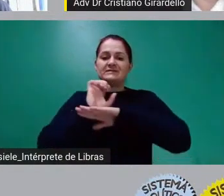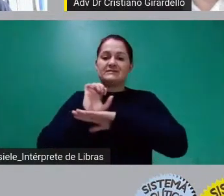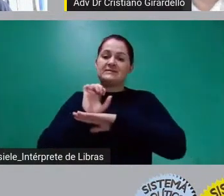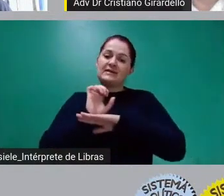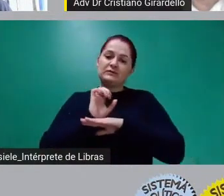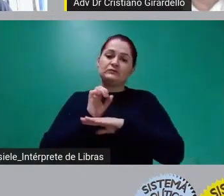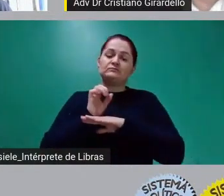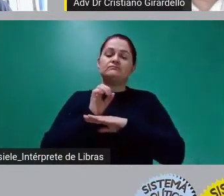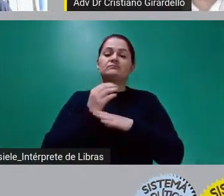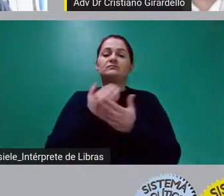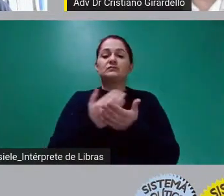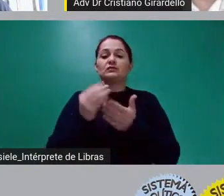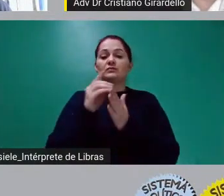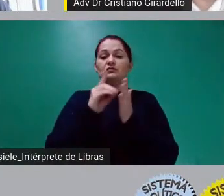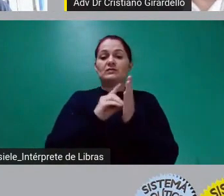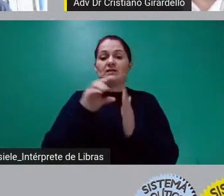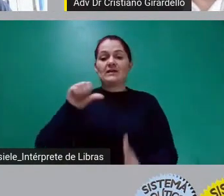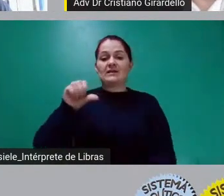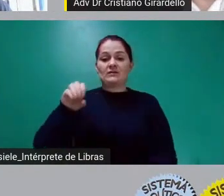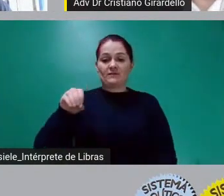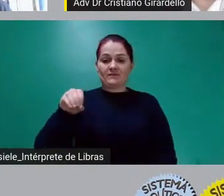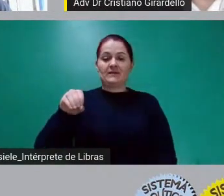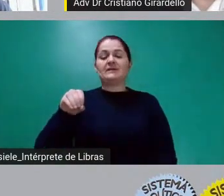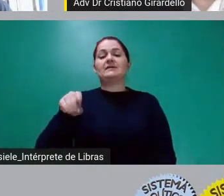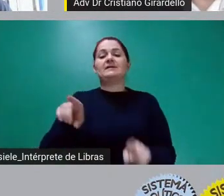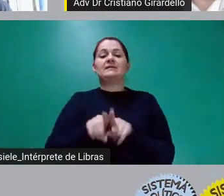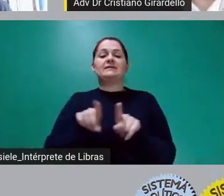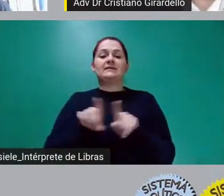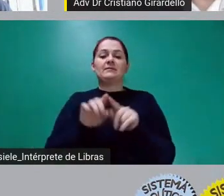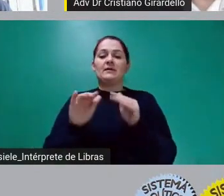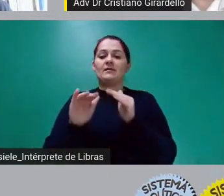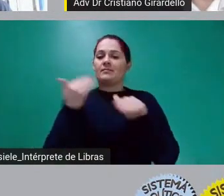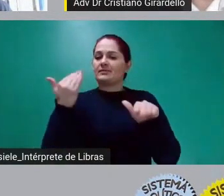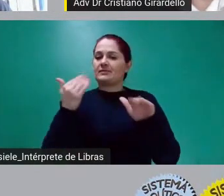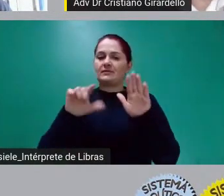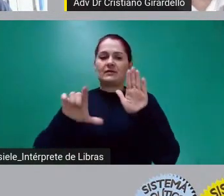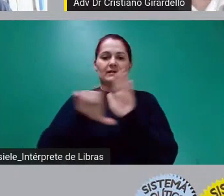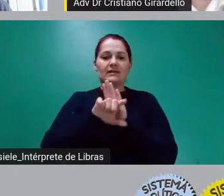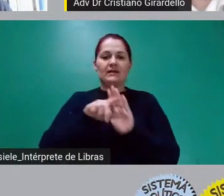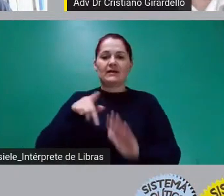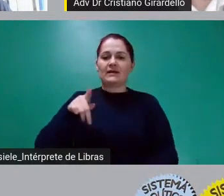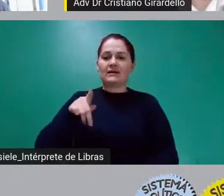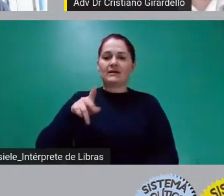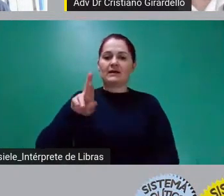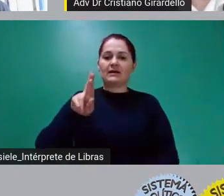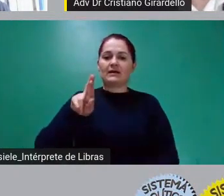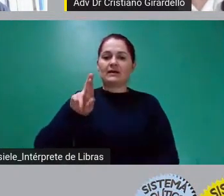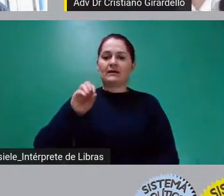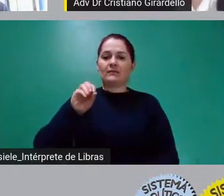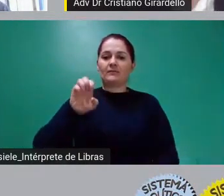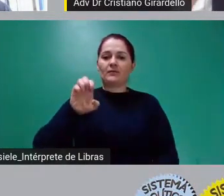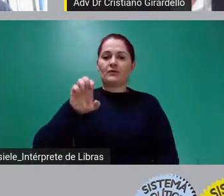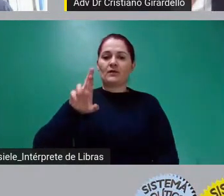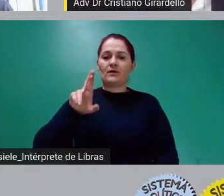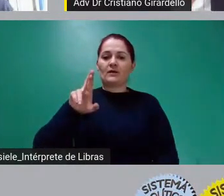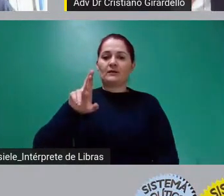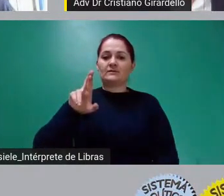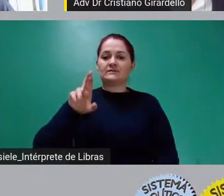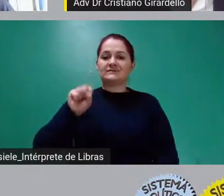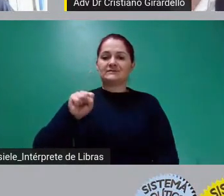90 e a ilegitimidade do PROES. Ele vai explicar para nós o que é o